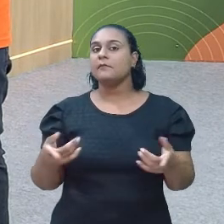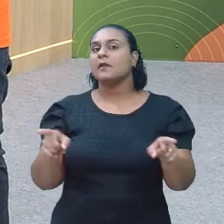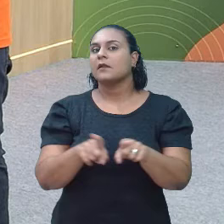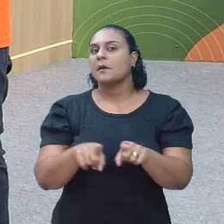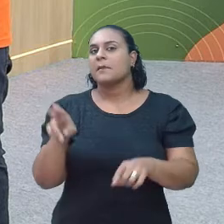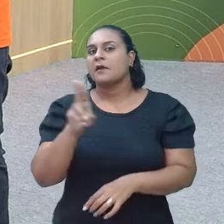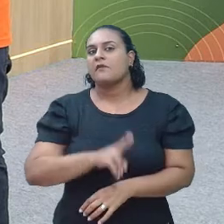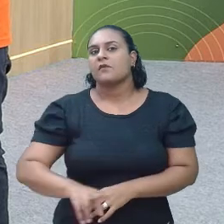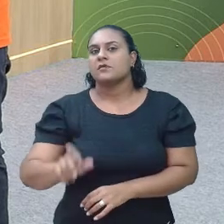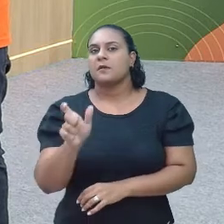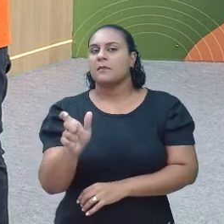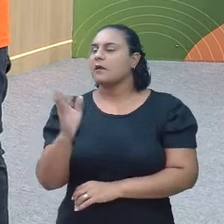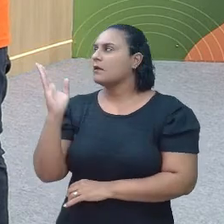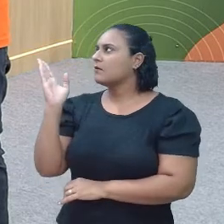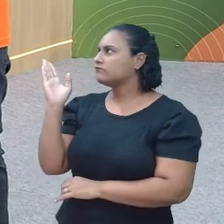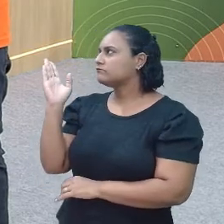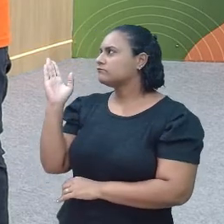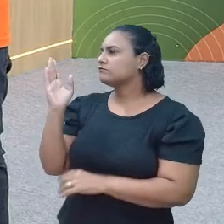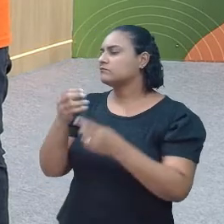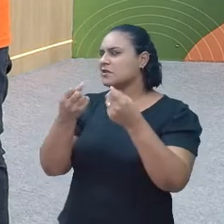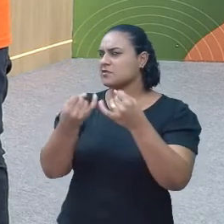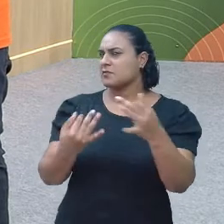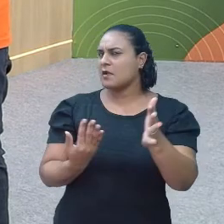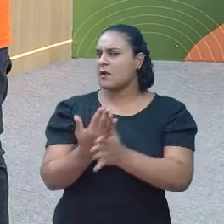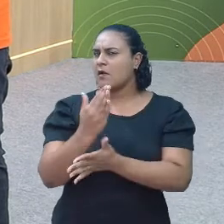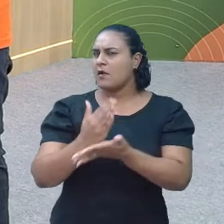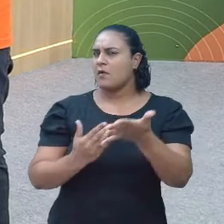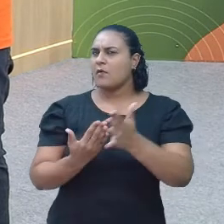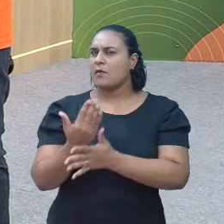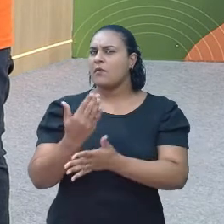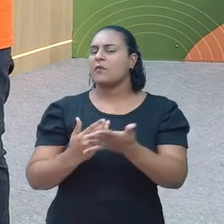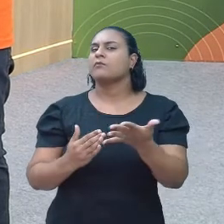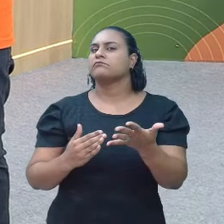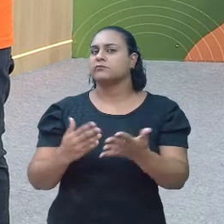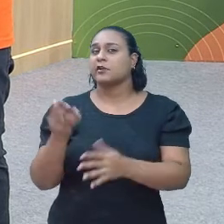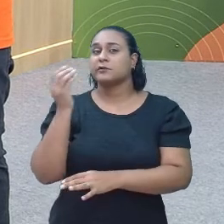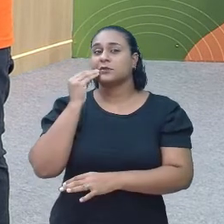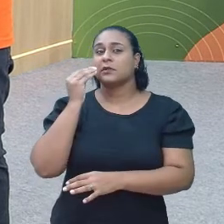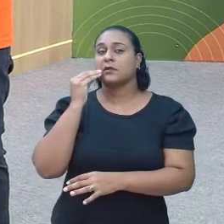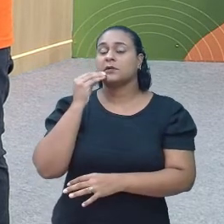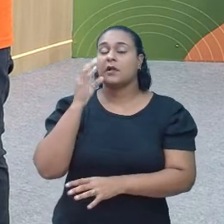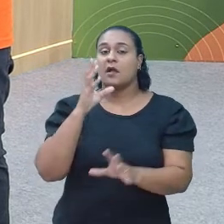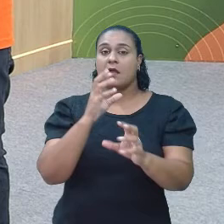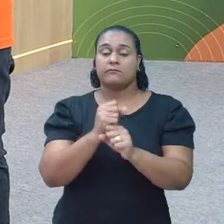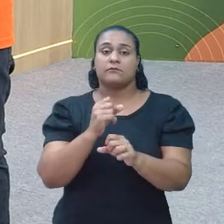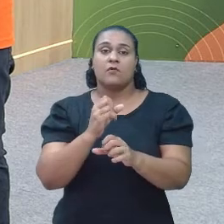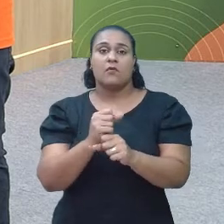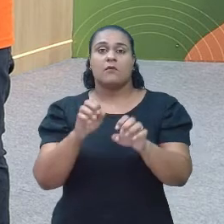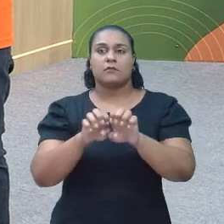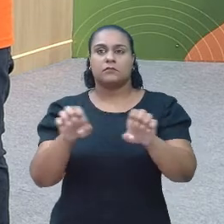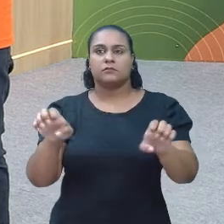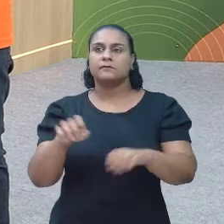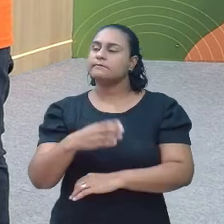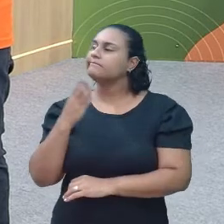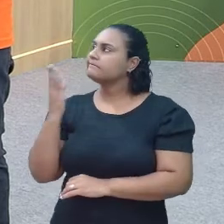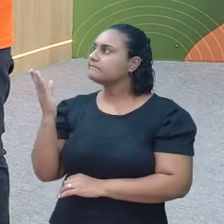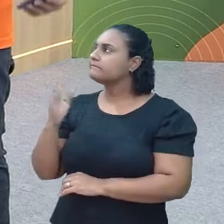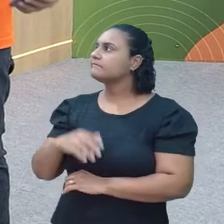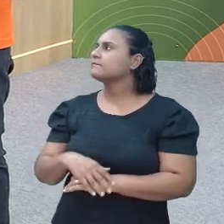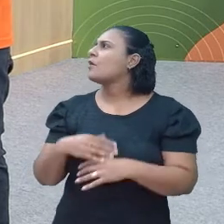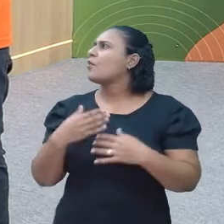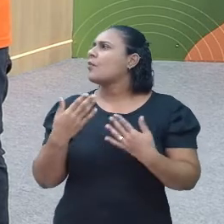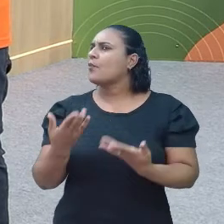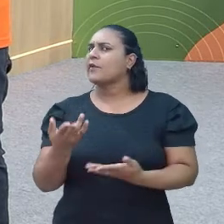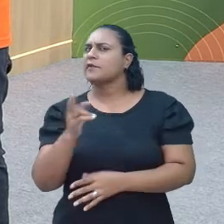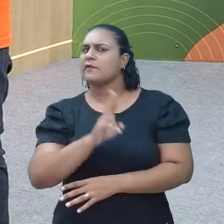equilíbrio para explicar alguns procedimentos que a gente utiliza na hora de resolver uma equação, né? Então, quando a gente vai